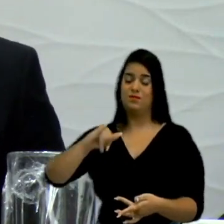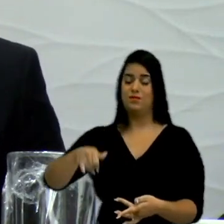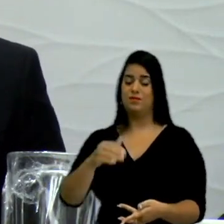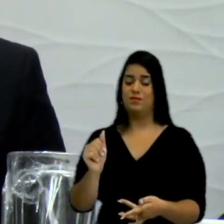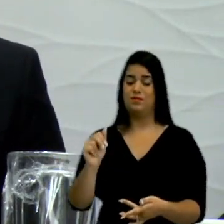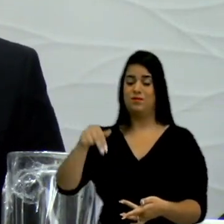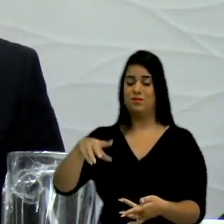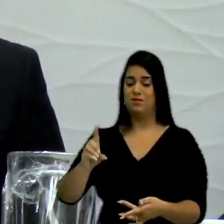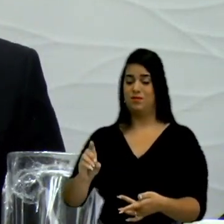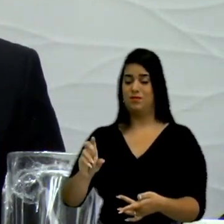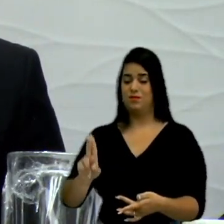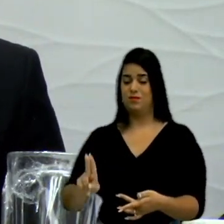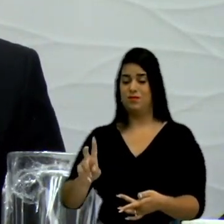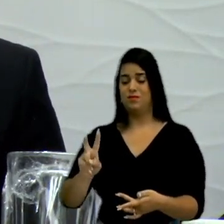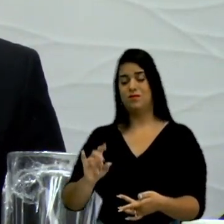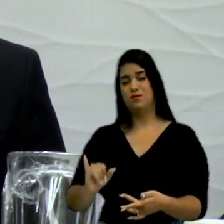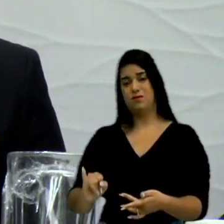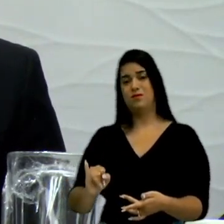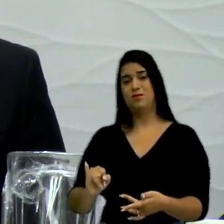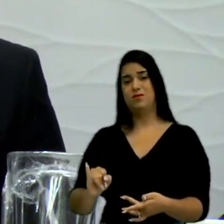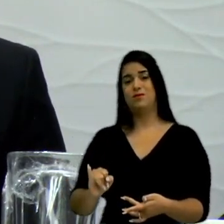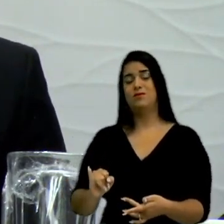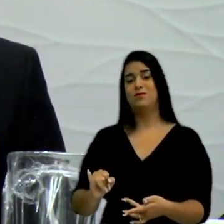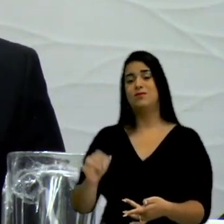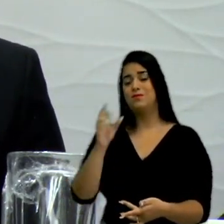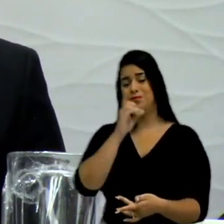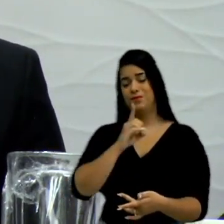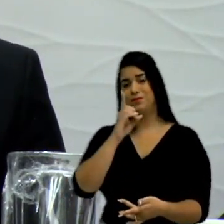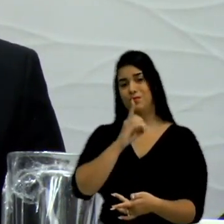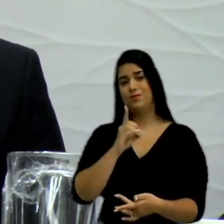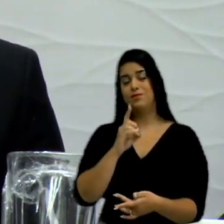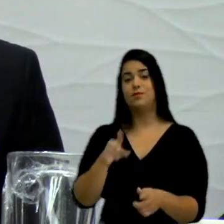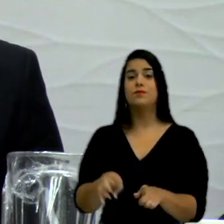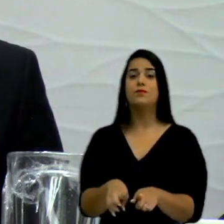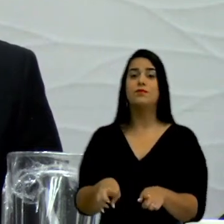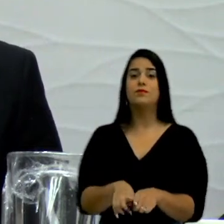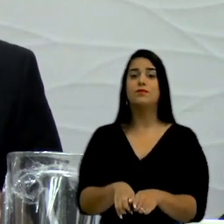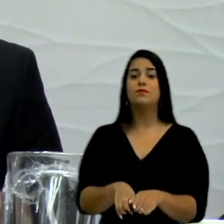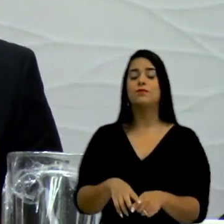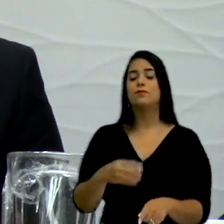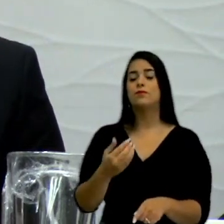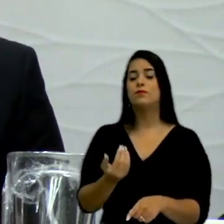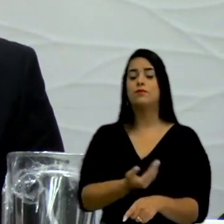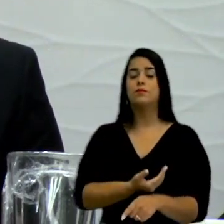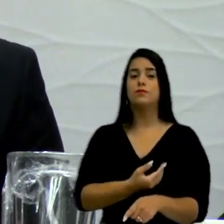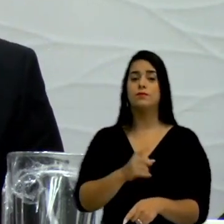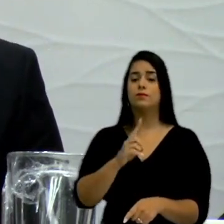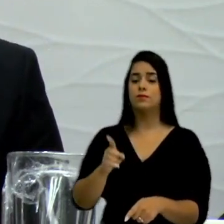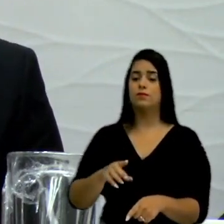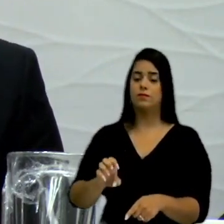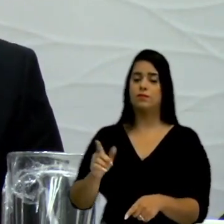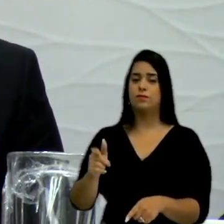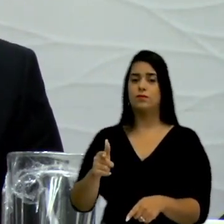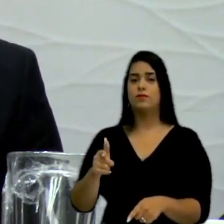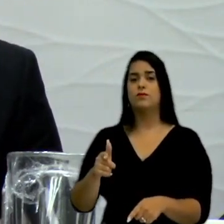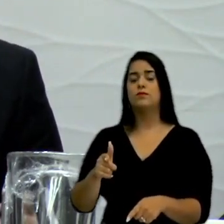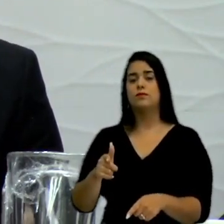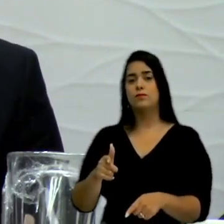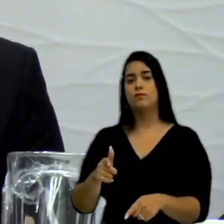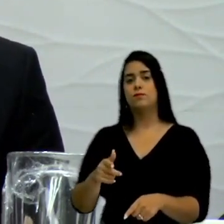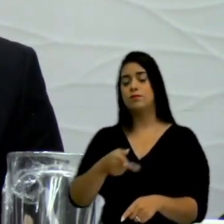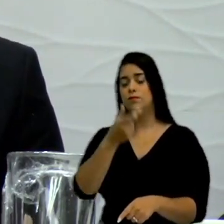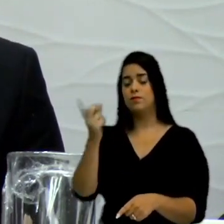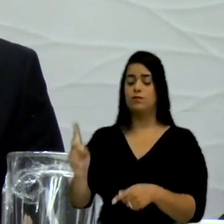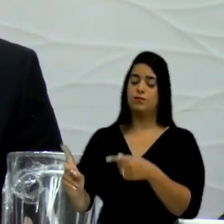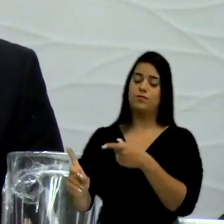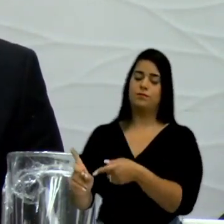Lima, último domingo. Também o nosso amigo Zé da Baixa, grande pessoa e figura